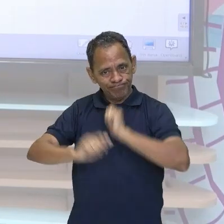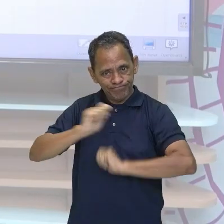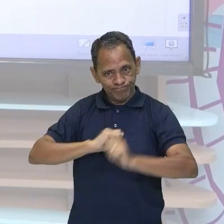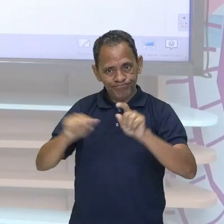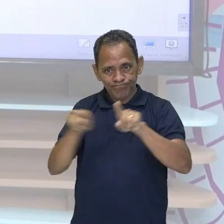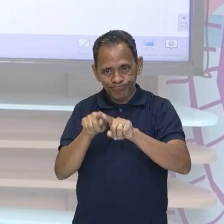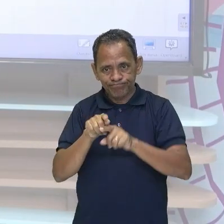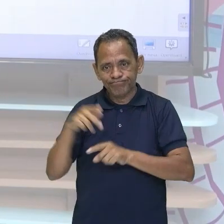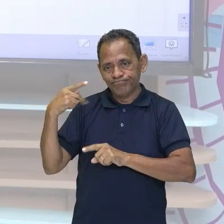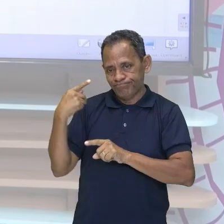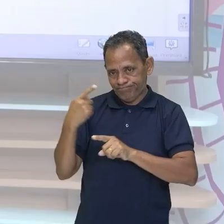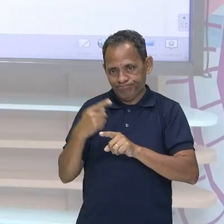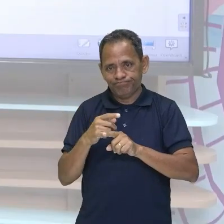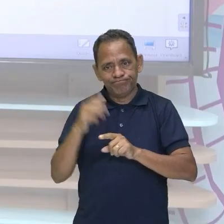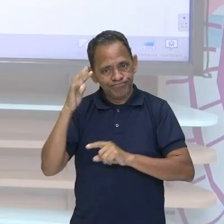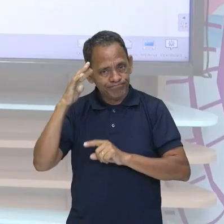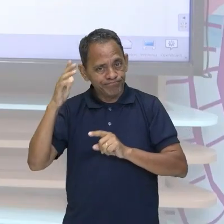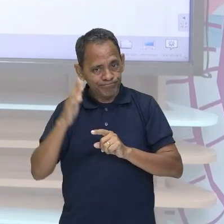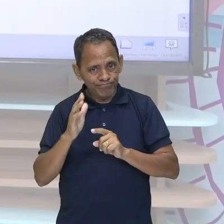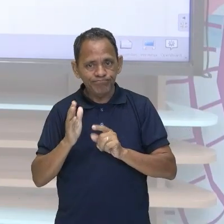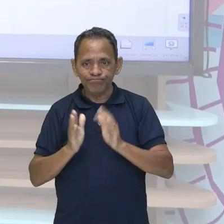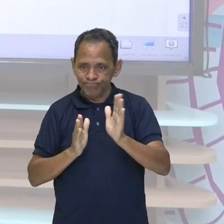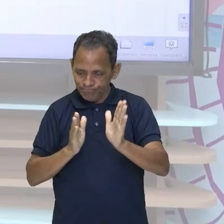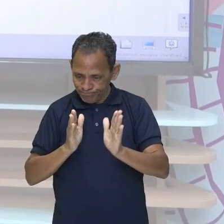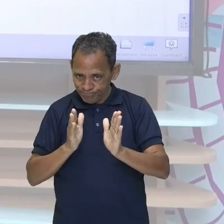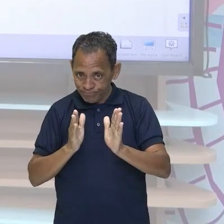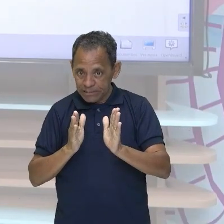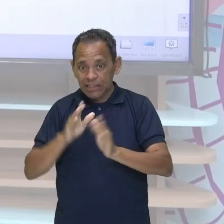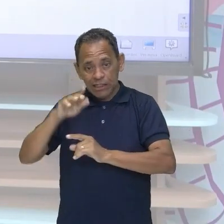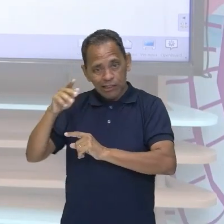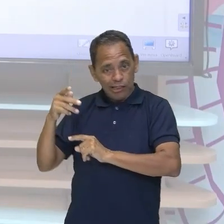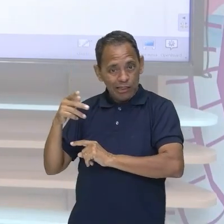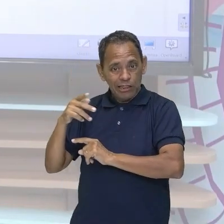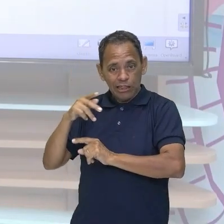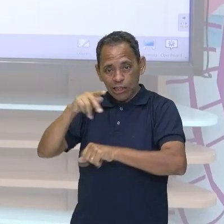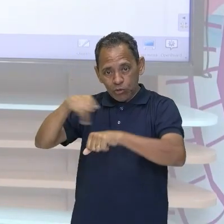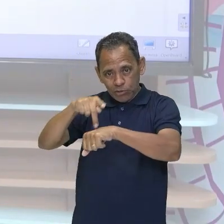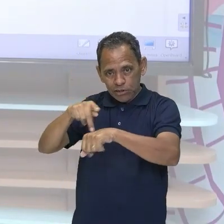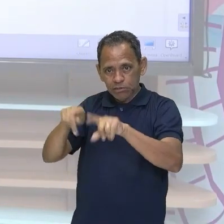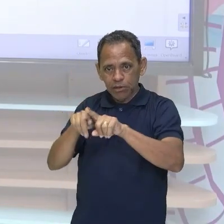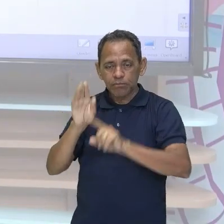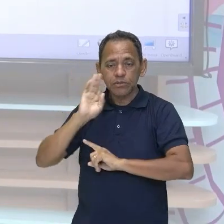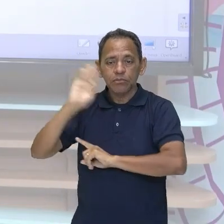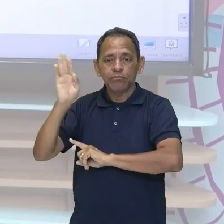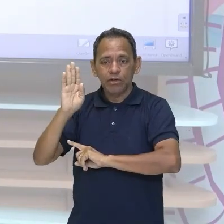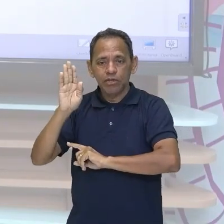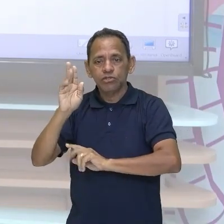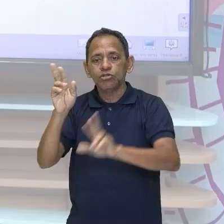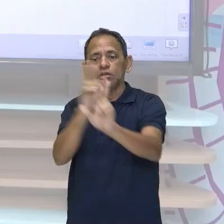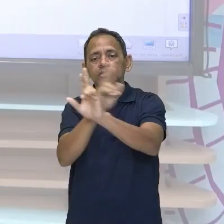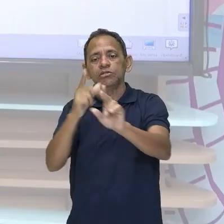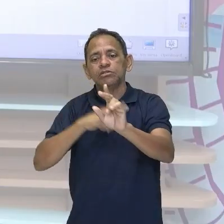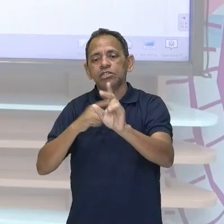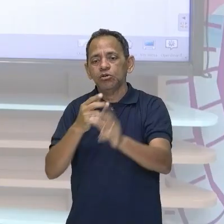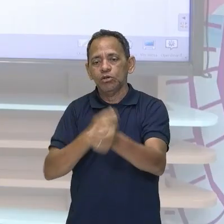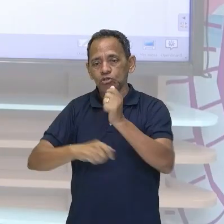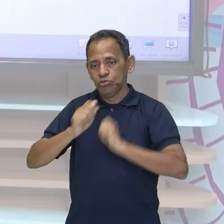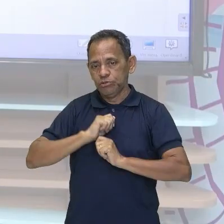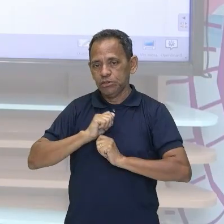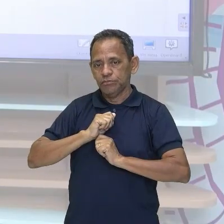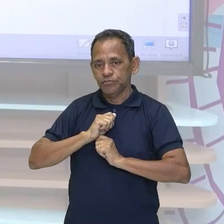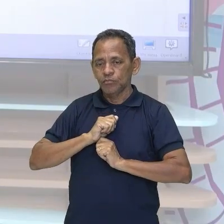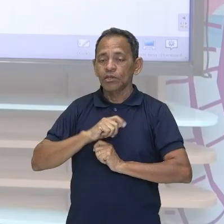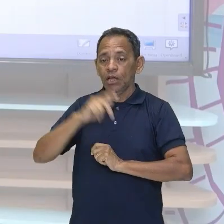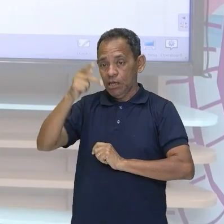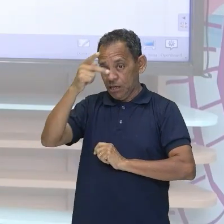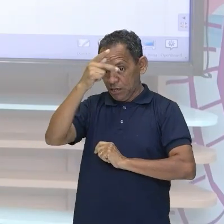crise política, né, acontecendo ali no país, principalmente relacionado à economia, né? E aí as pessoas acabam saindo